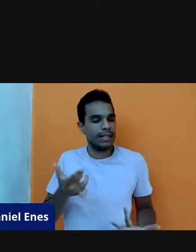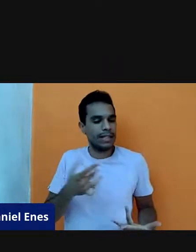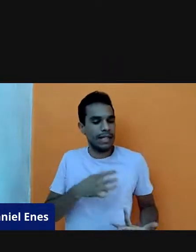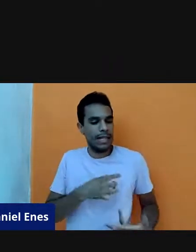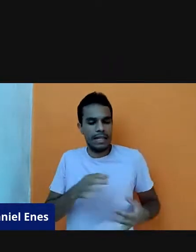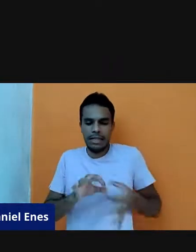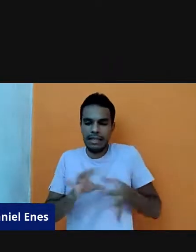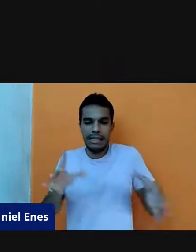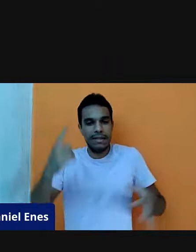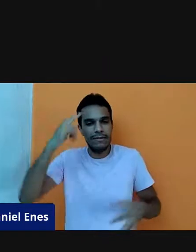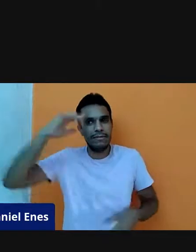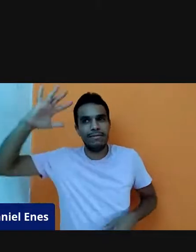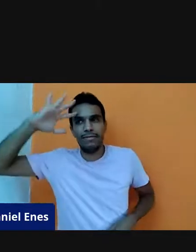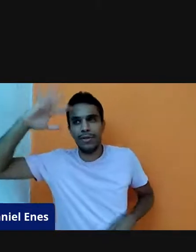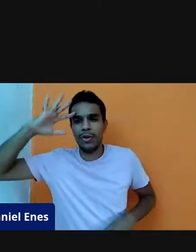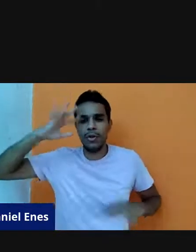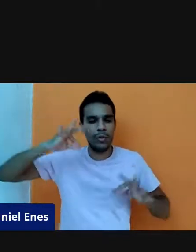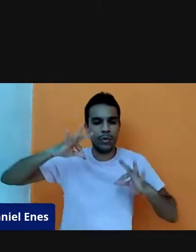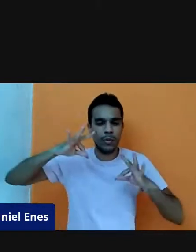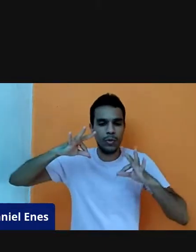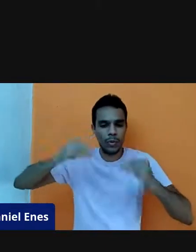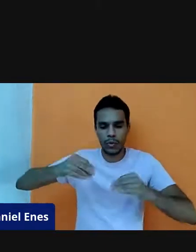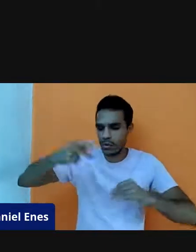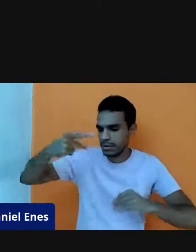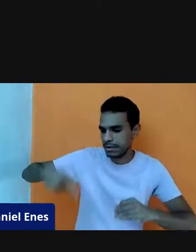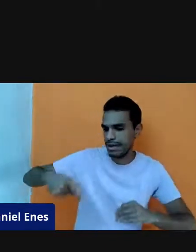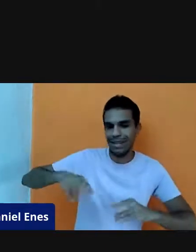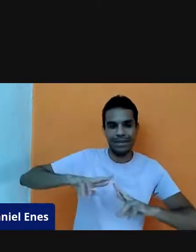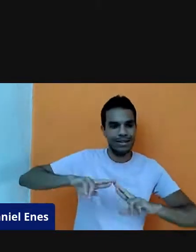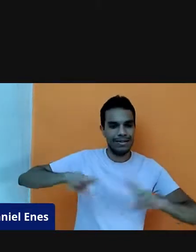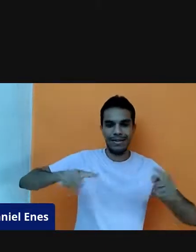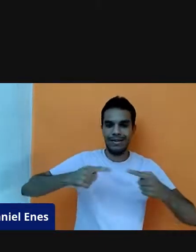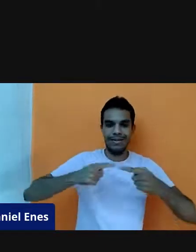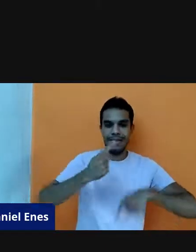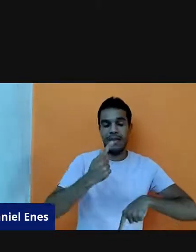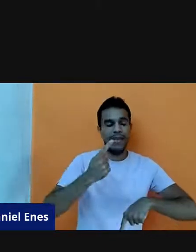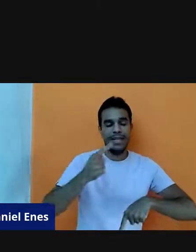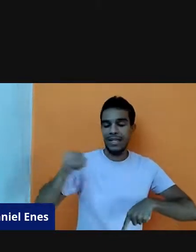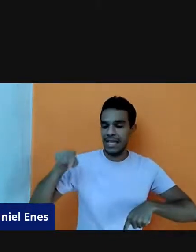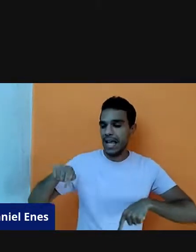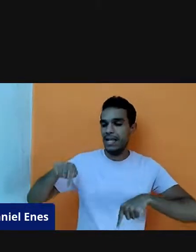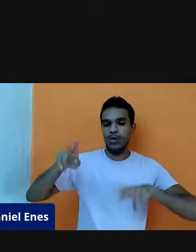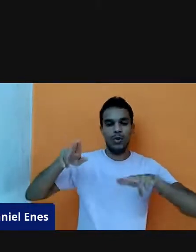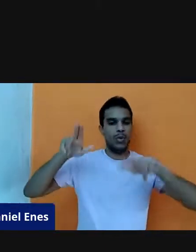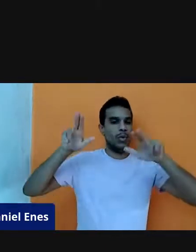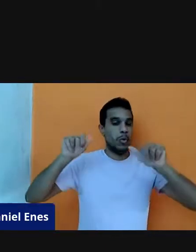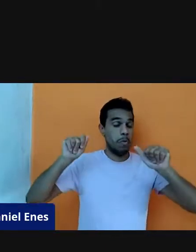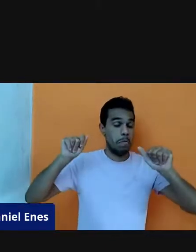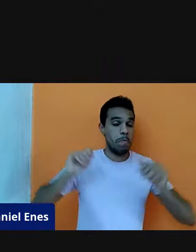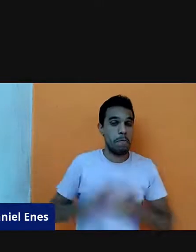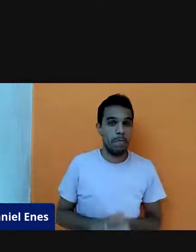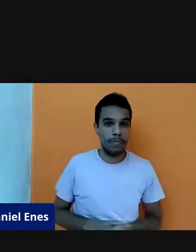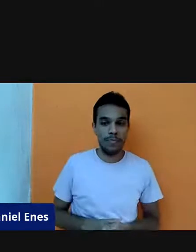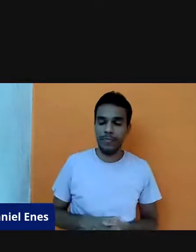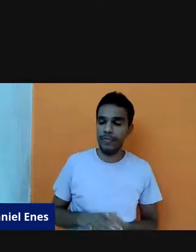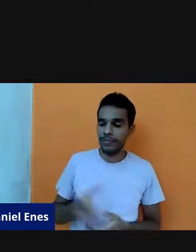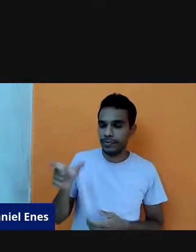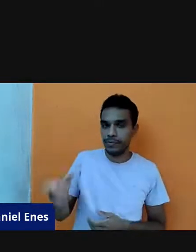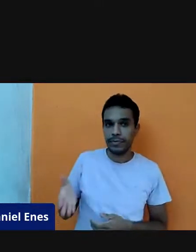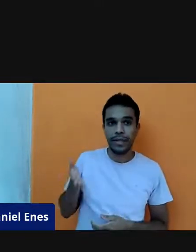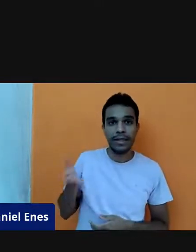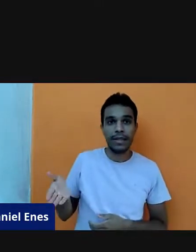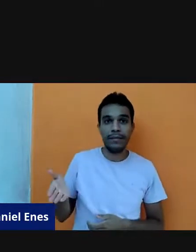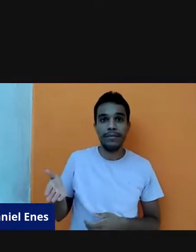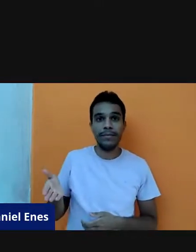o que João Cabral não é, né, ou não viria a ser. João Cabral, na sua